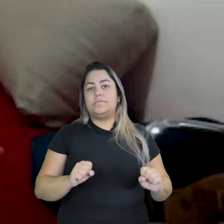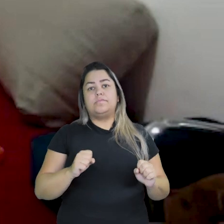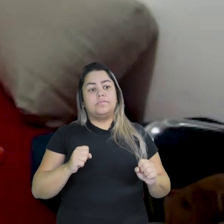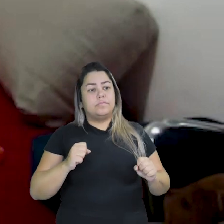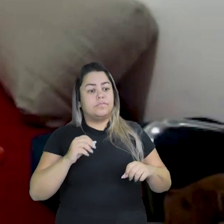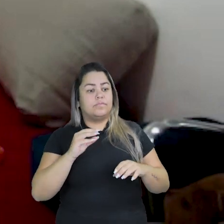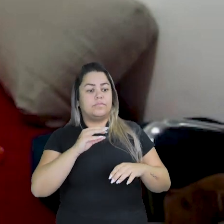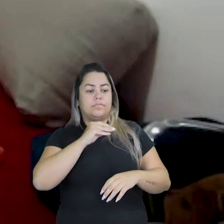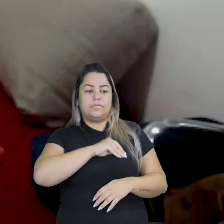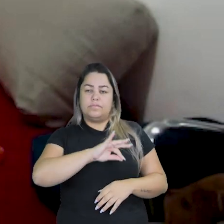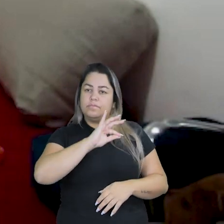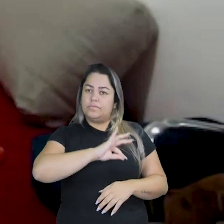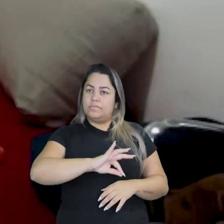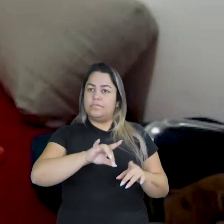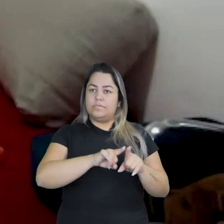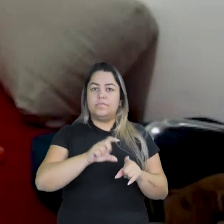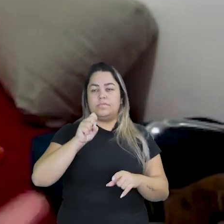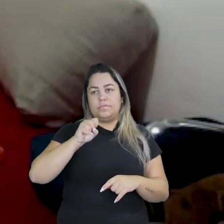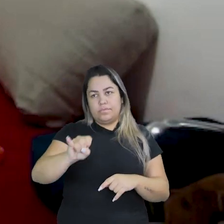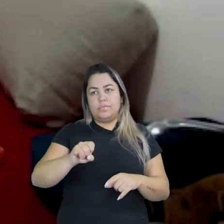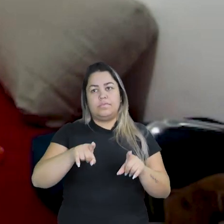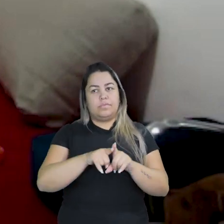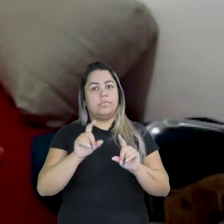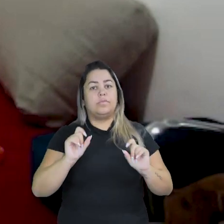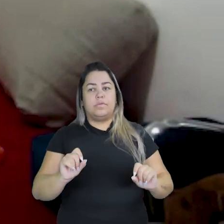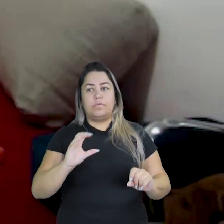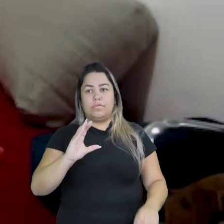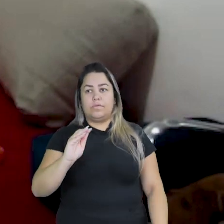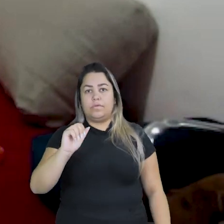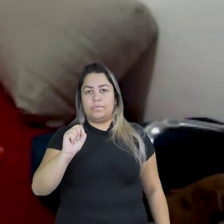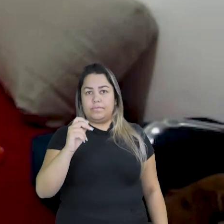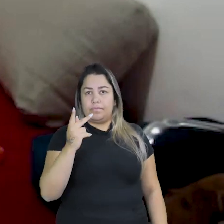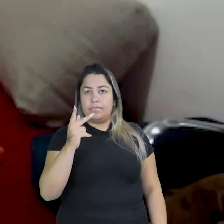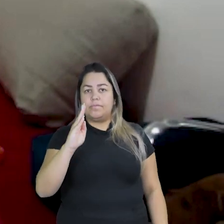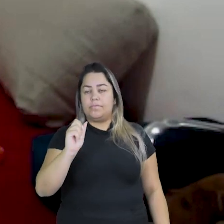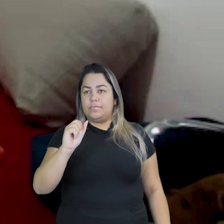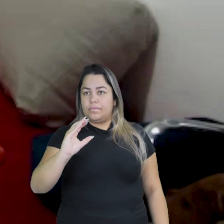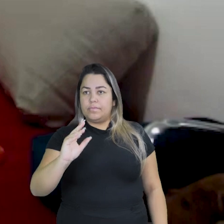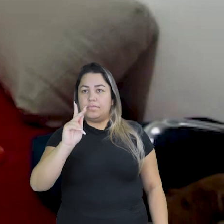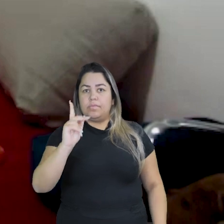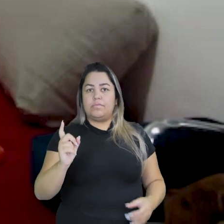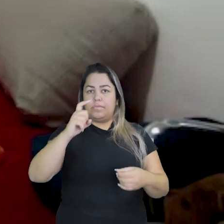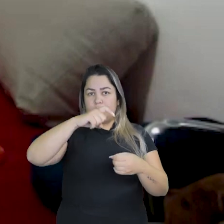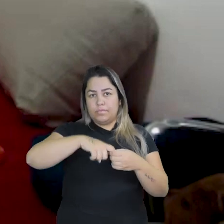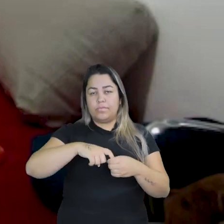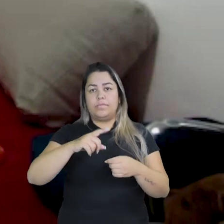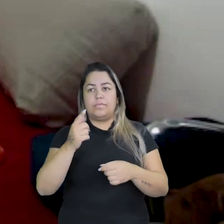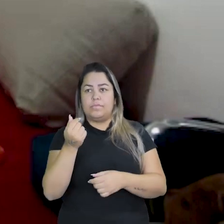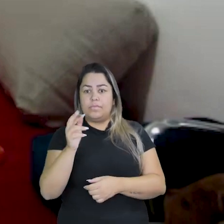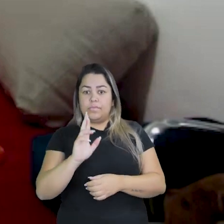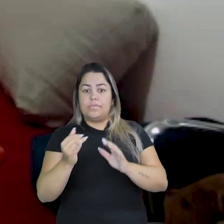vai distribuir renda no país, principalmente se a gente considerar o chamado cashback, que é um mecanismo de devolução